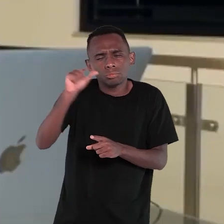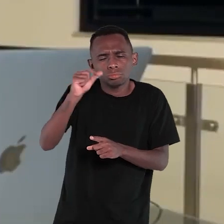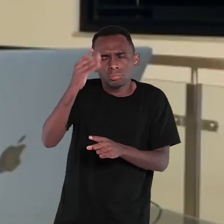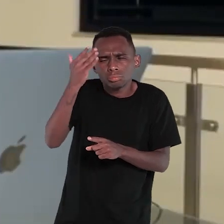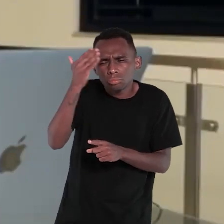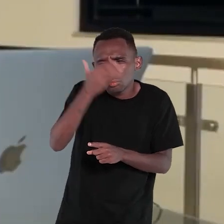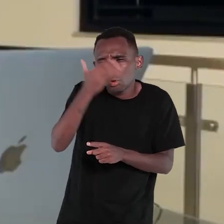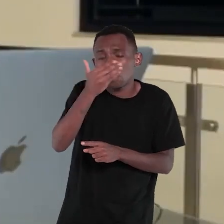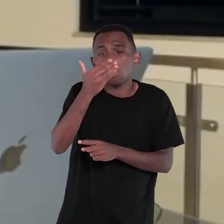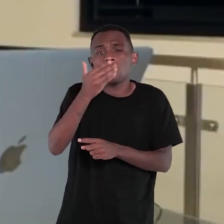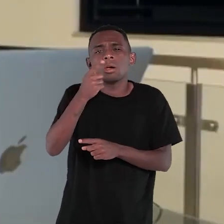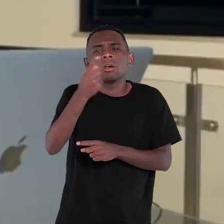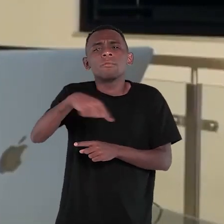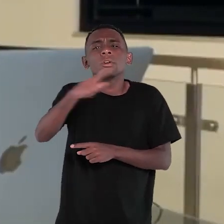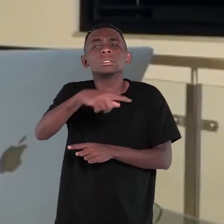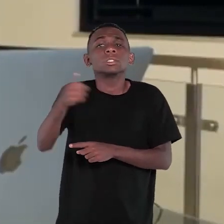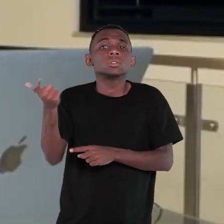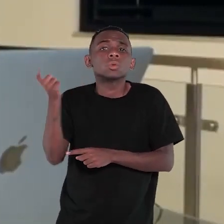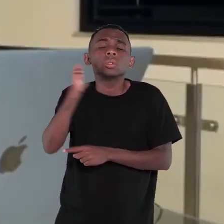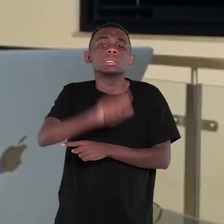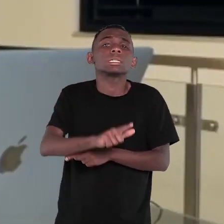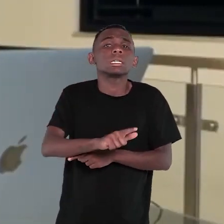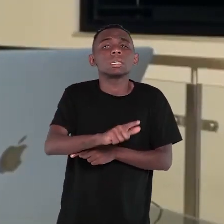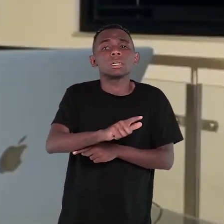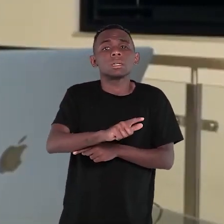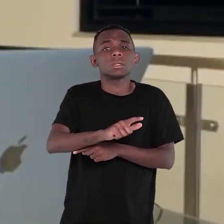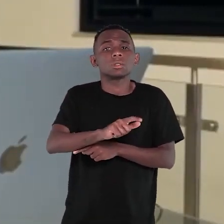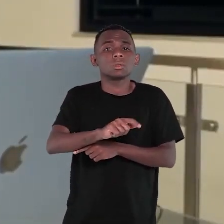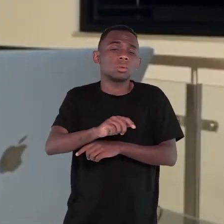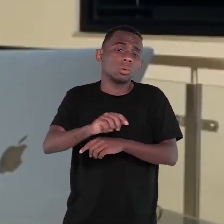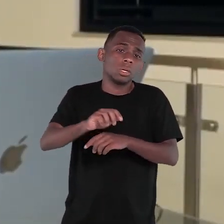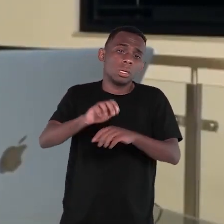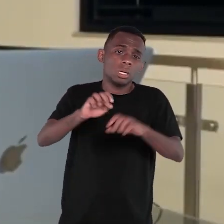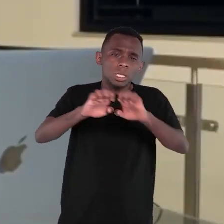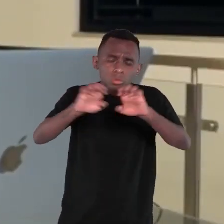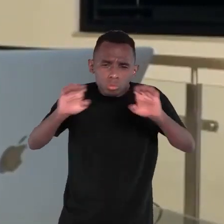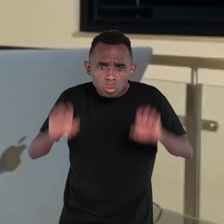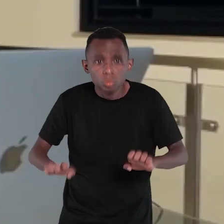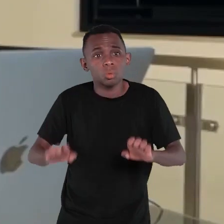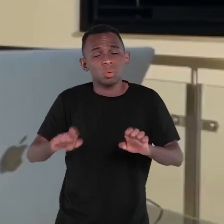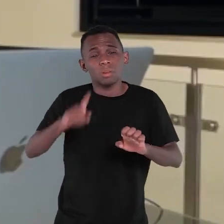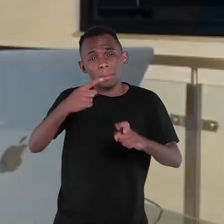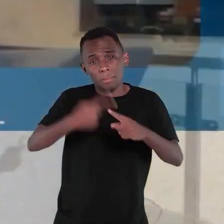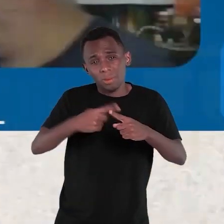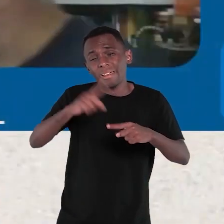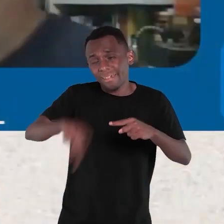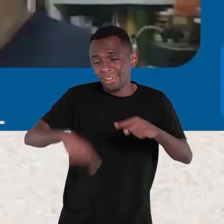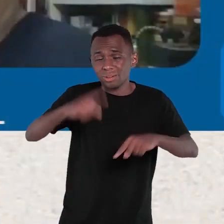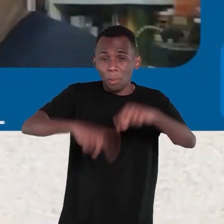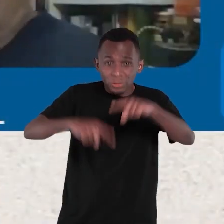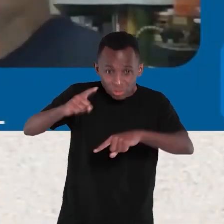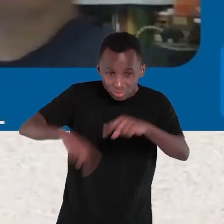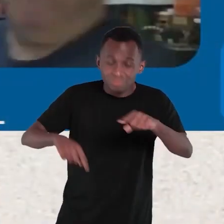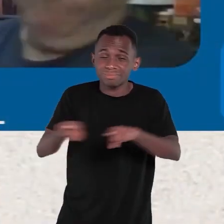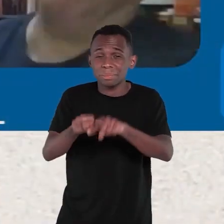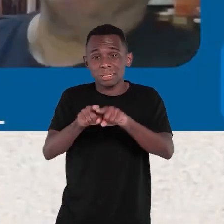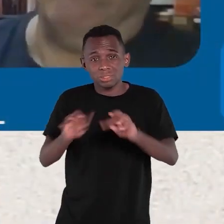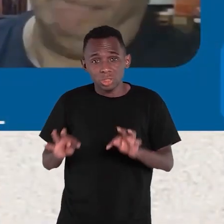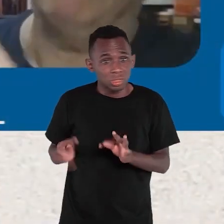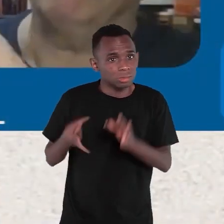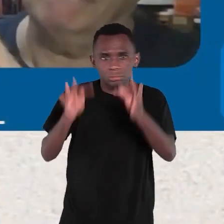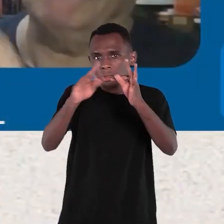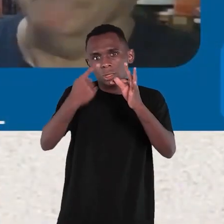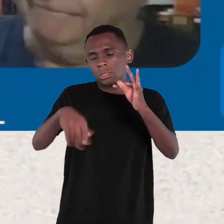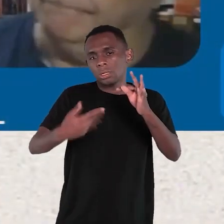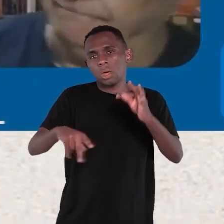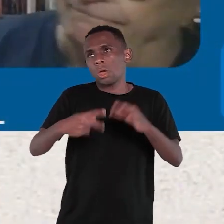visão, vocês estão conseguindo equipamentos e toda porque é um maquinário, né? É uma